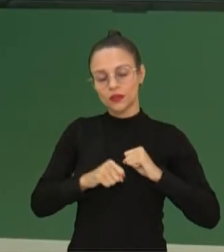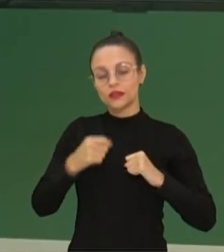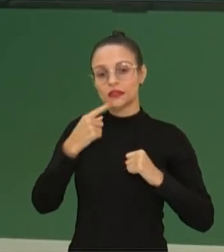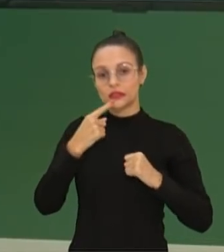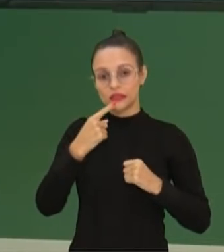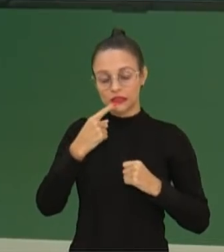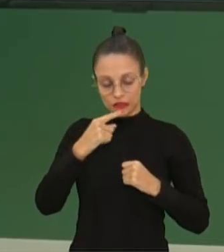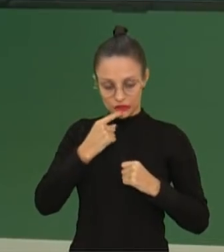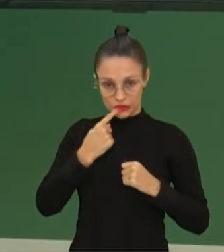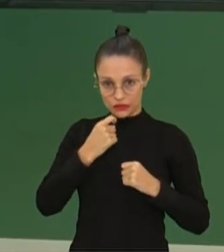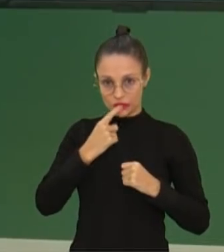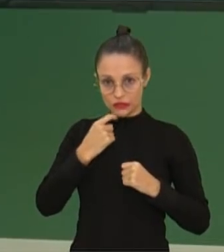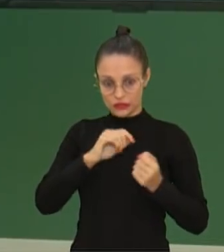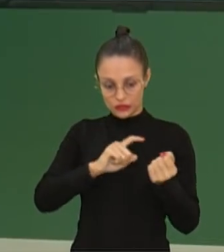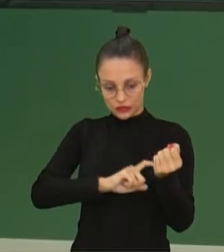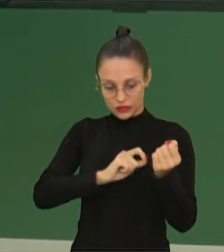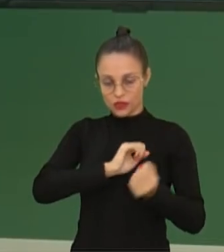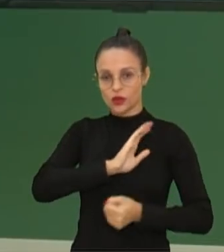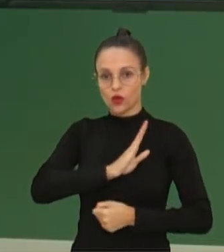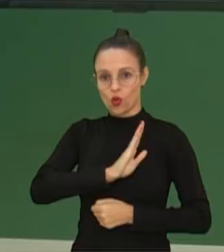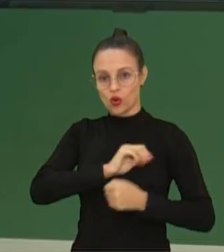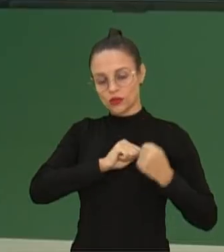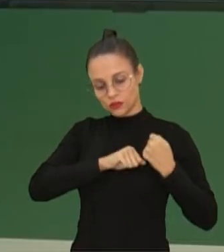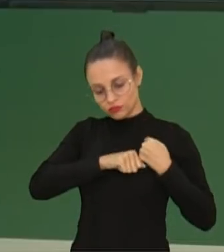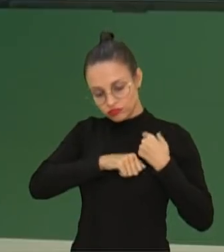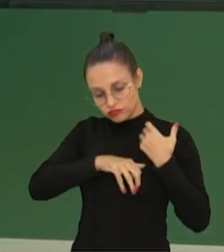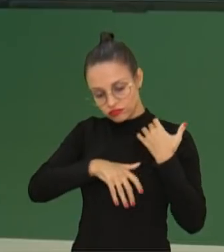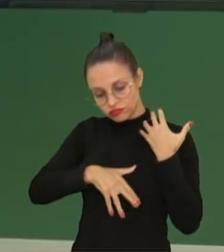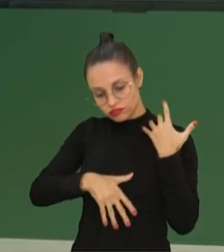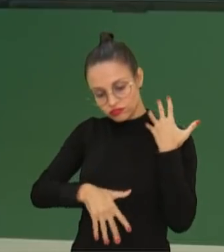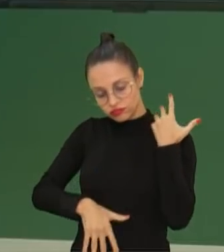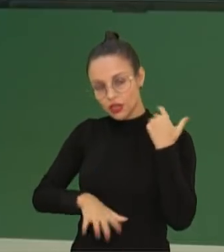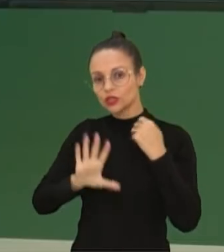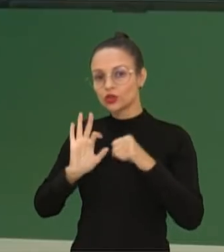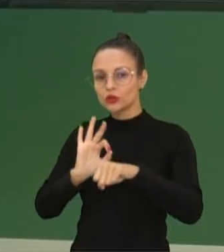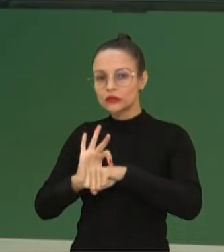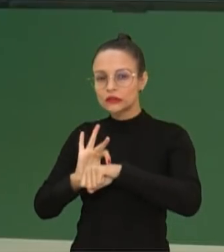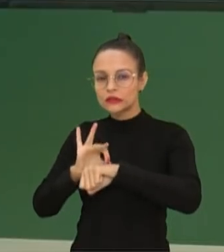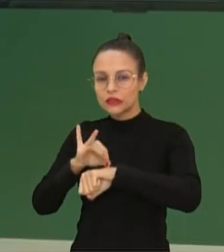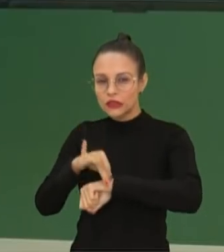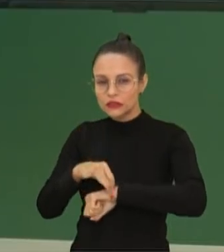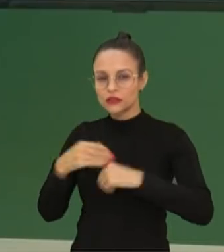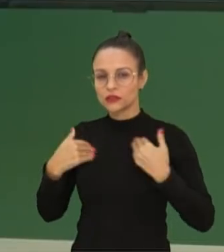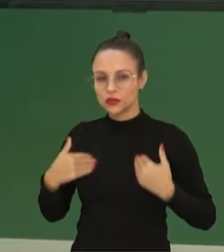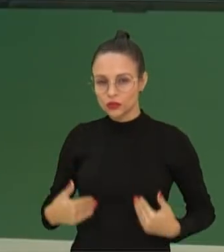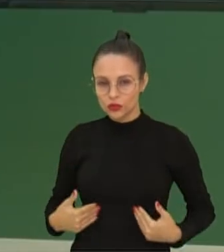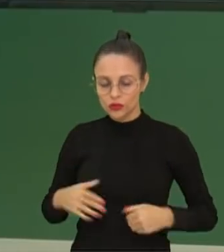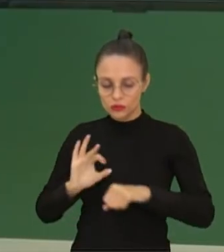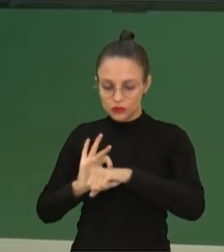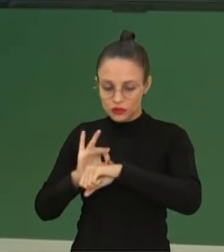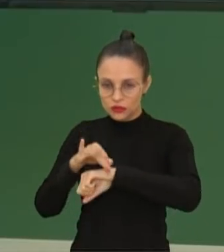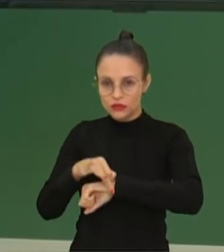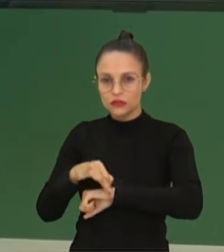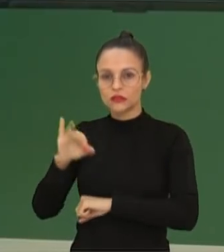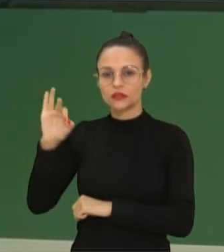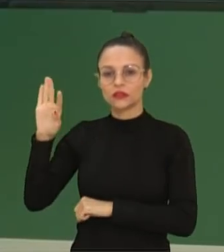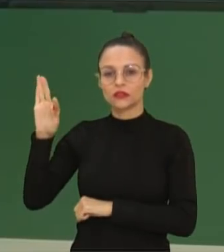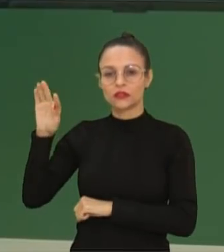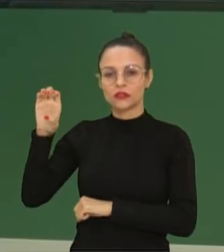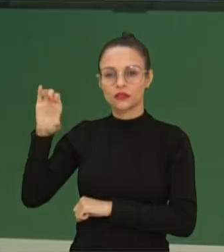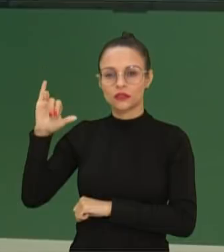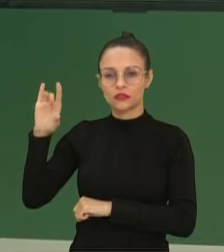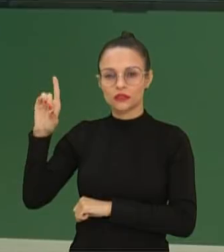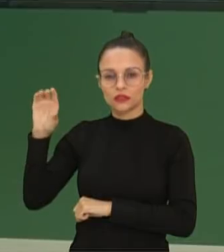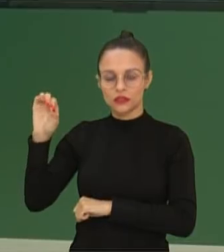o sangue do nosso coração a todo o corpo, aos tecidos do corpo todo, tá? Lembra o que é tecido? Aproveitando que eu falei,